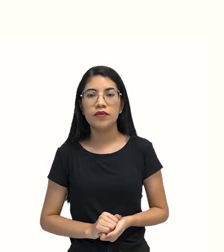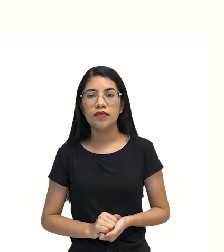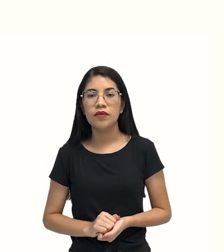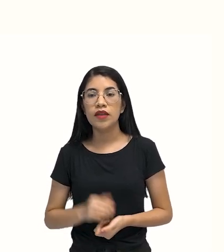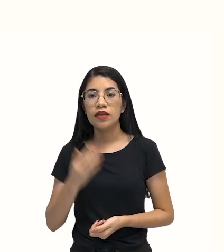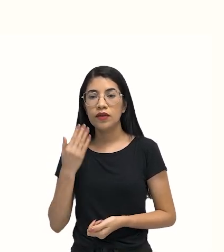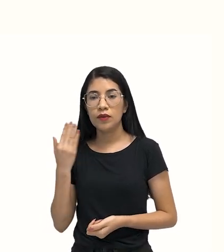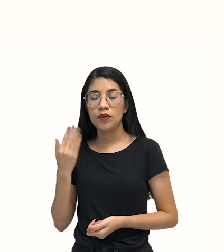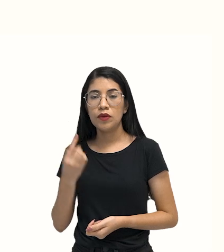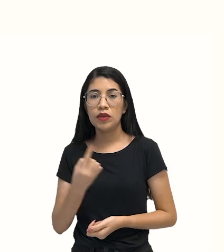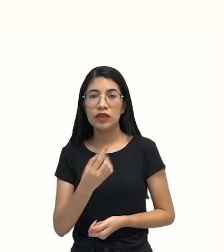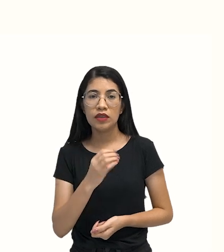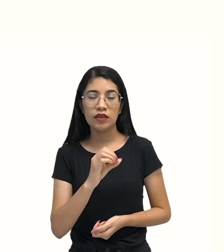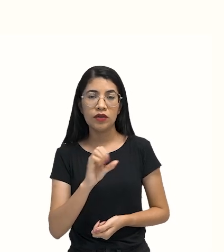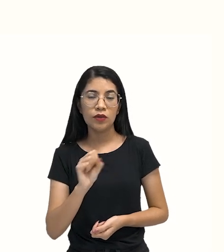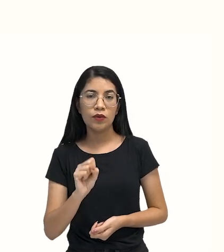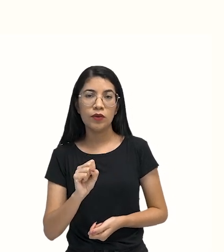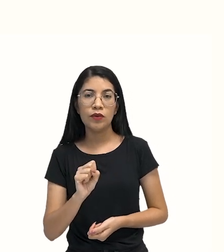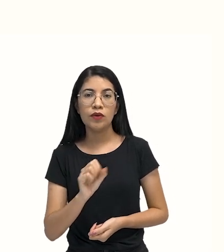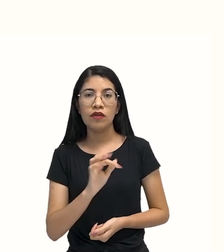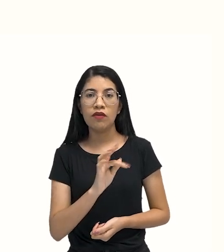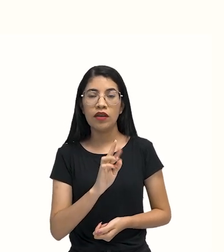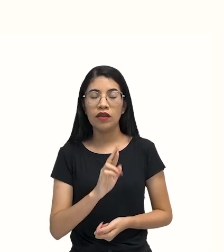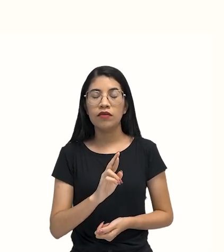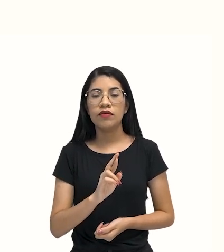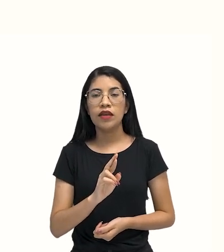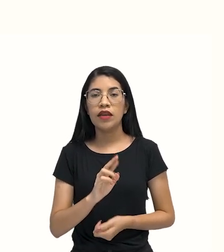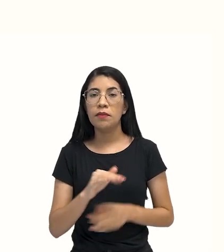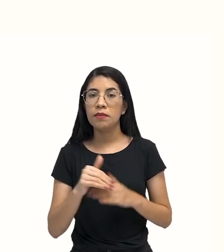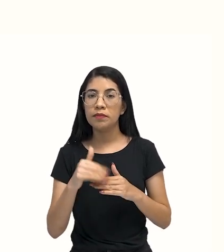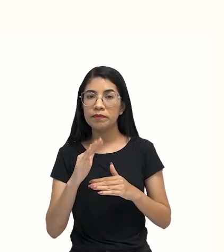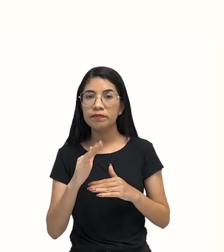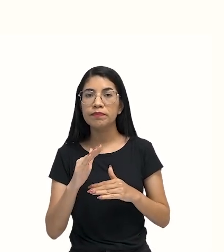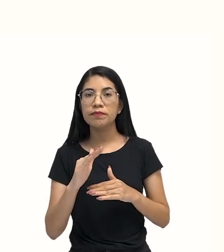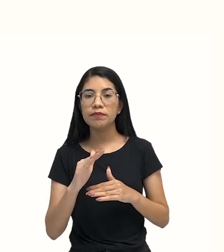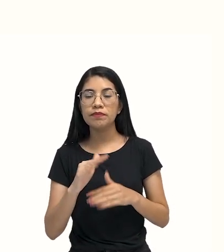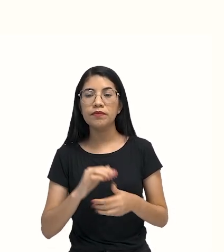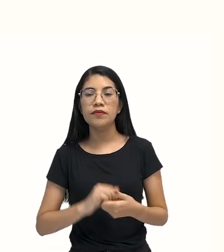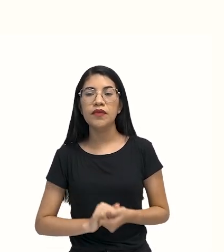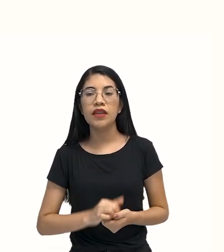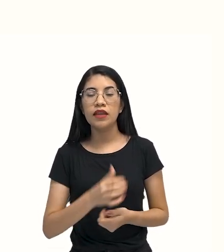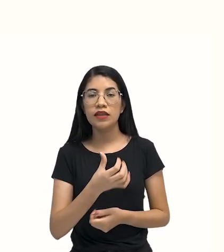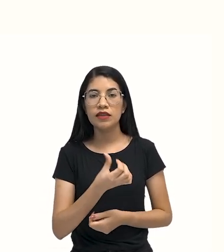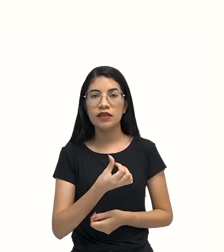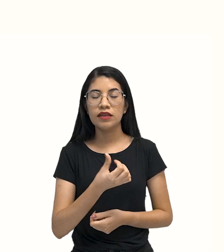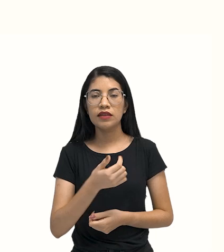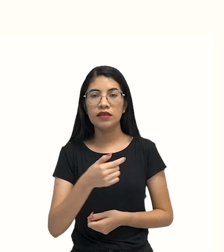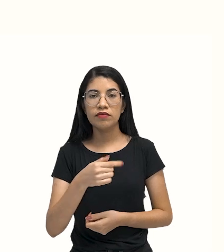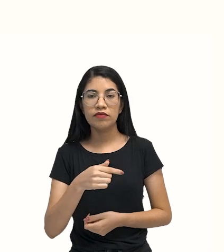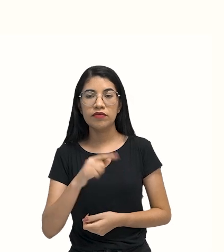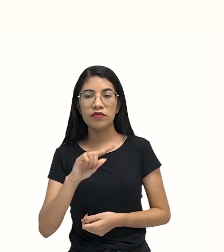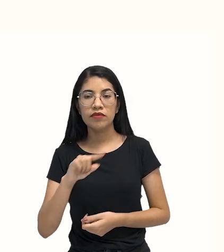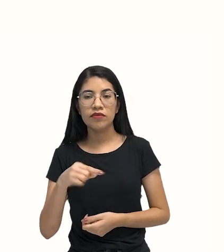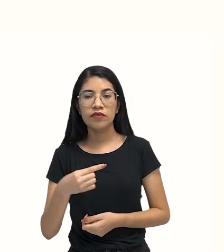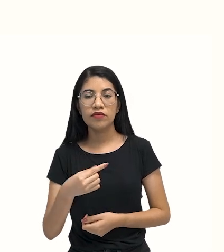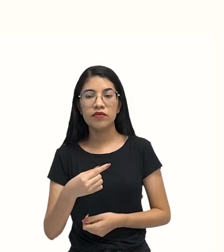nessas 108, né, a minha frequência relativa será maior. 67,